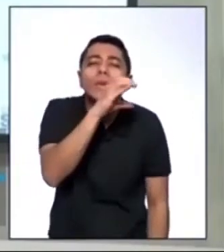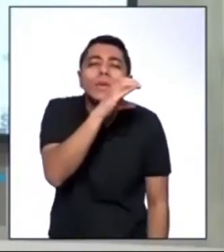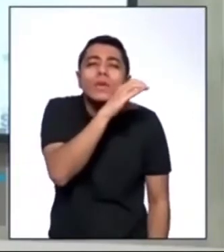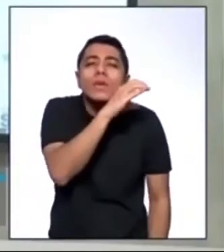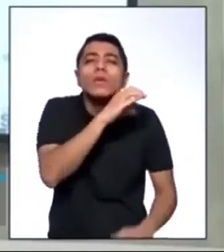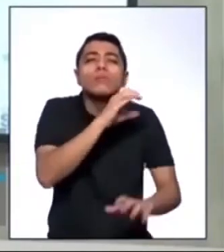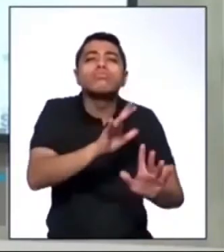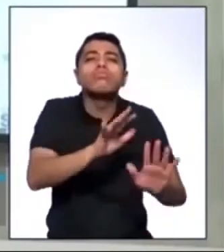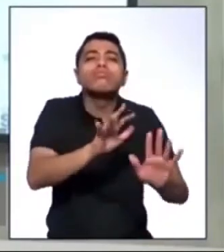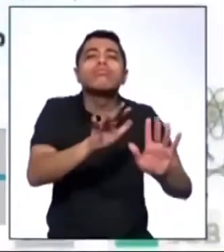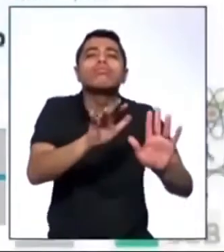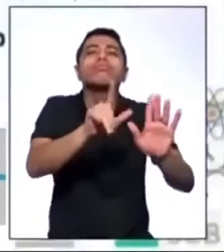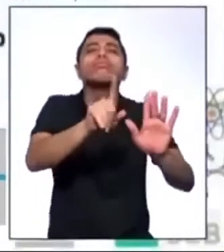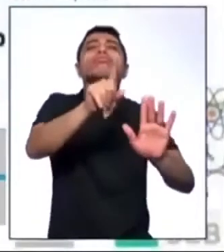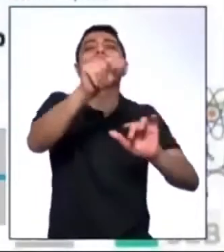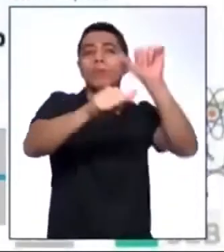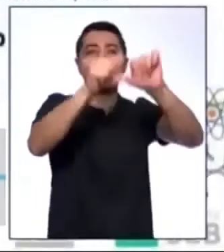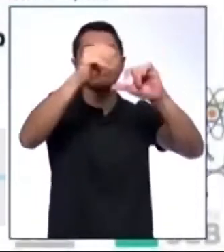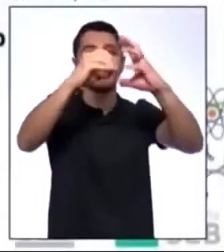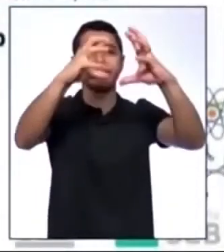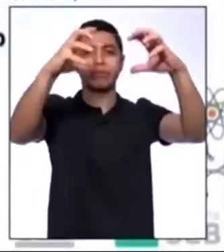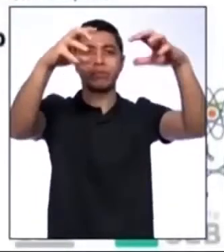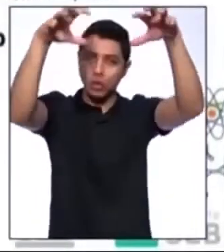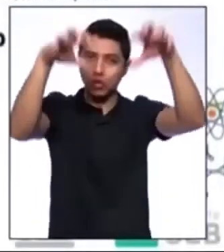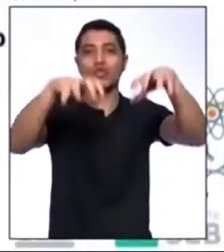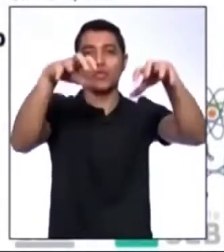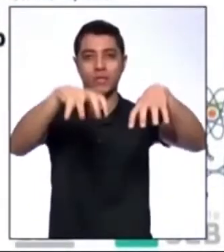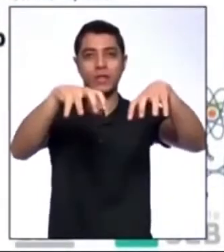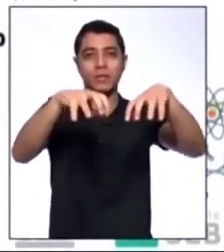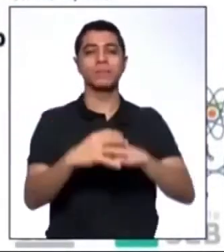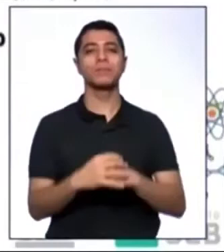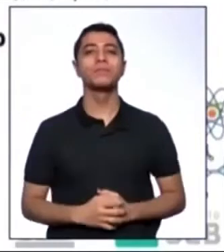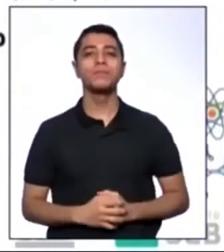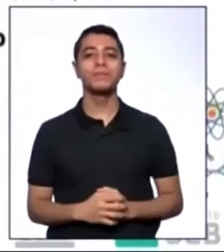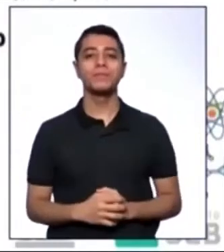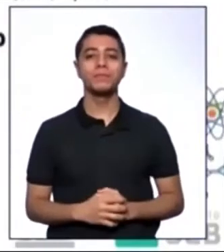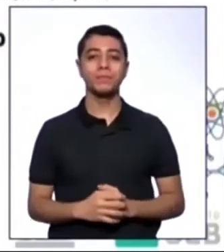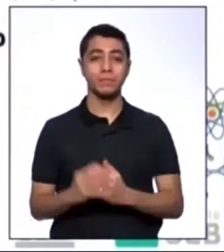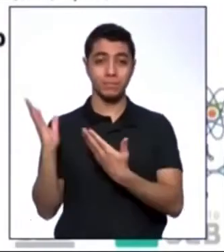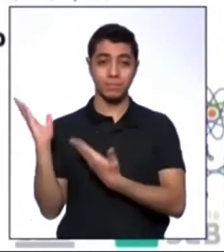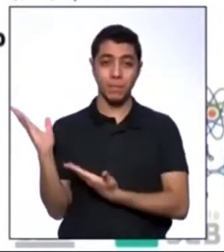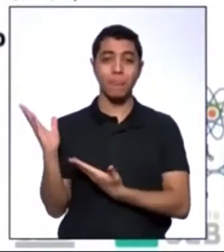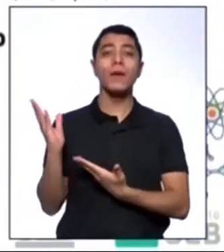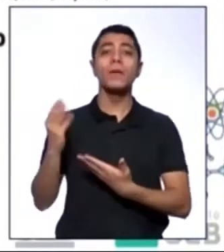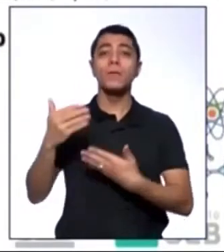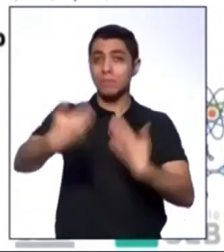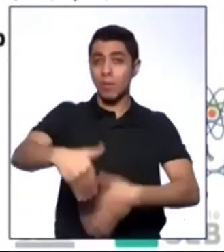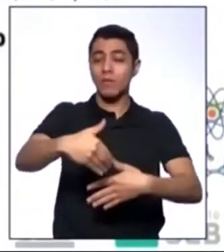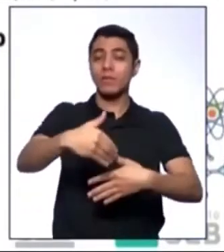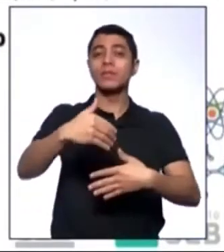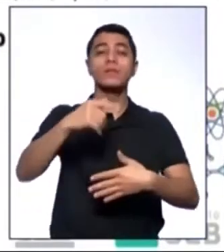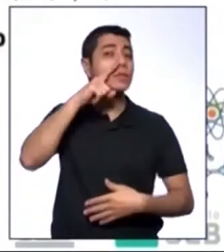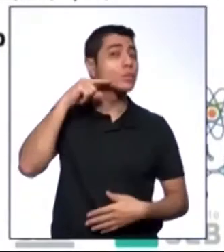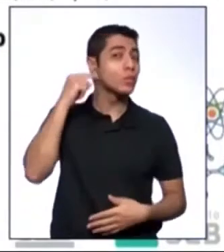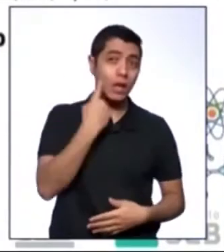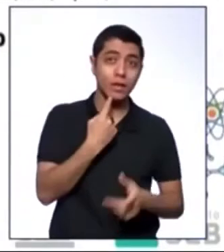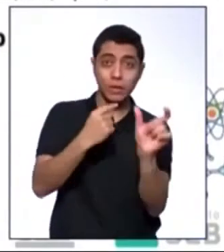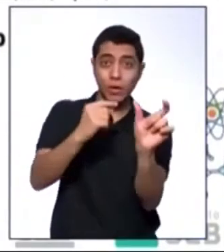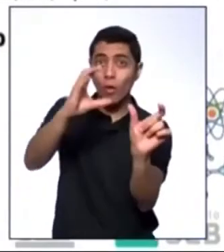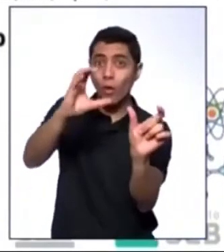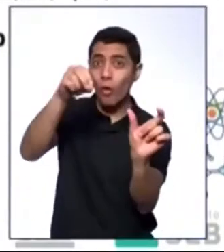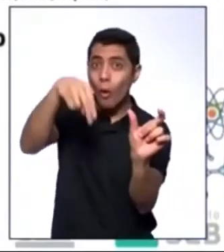Olha só. A convecção na região amazônica, e aqui já fica a dica para vocês, a